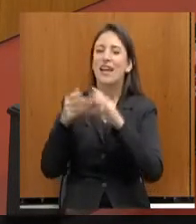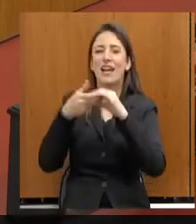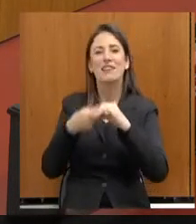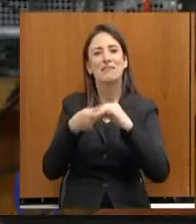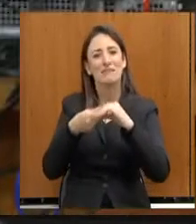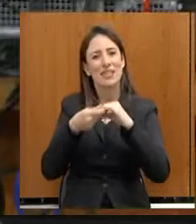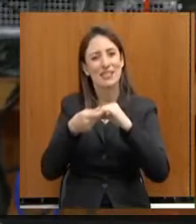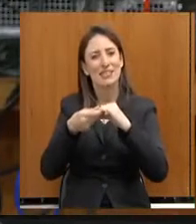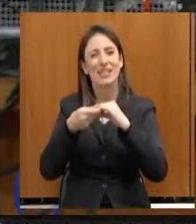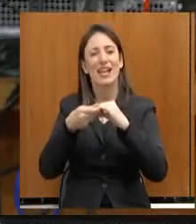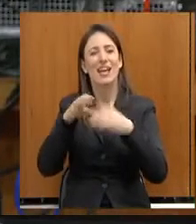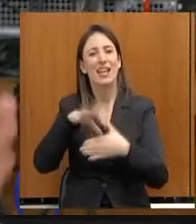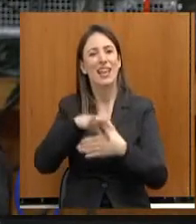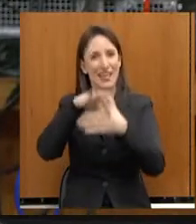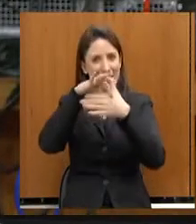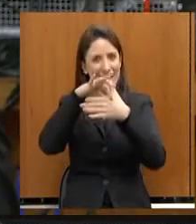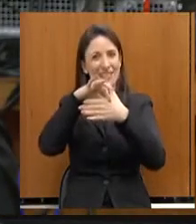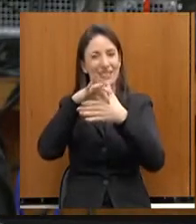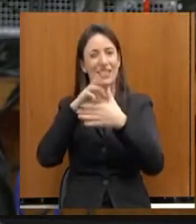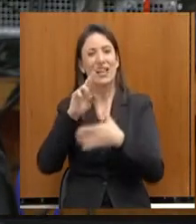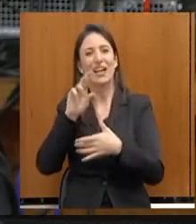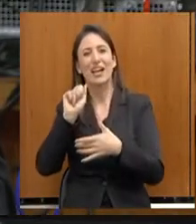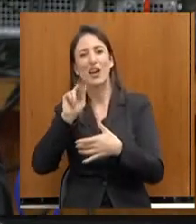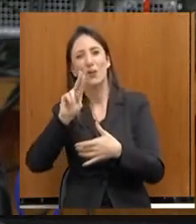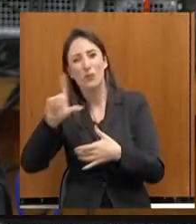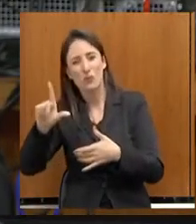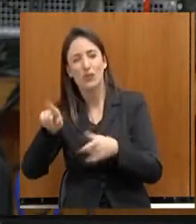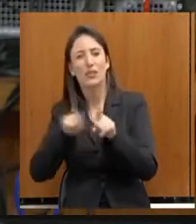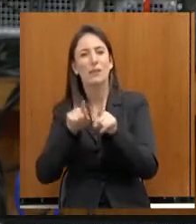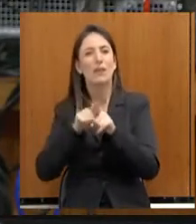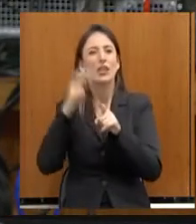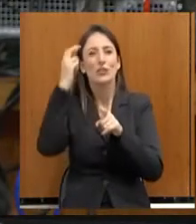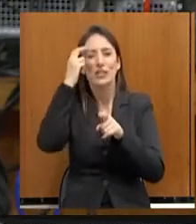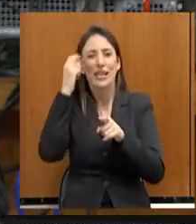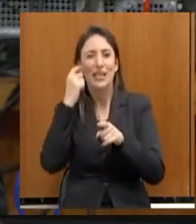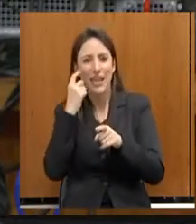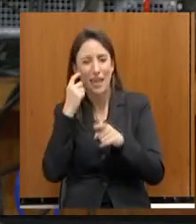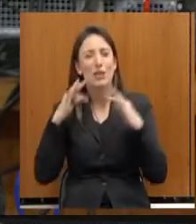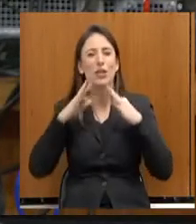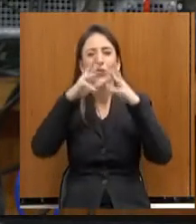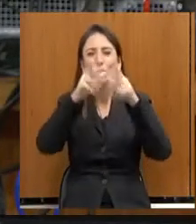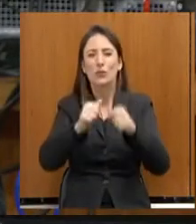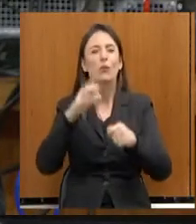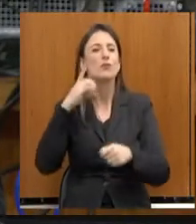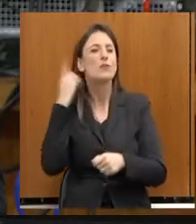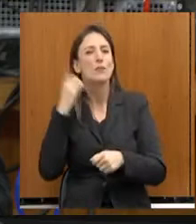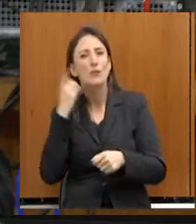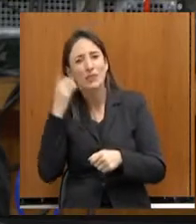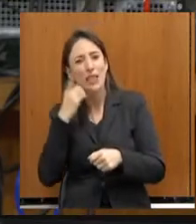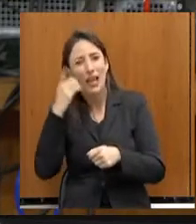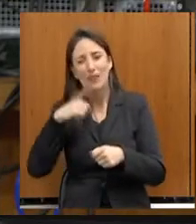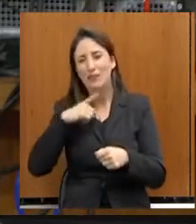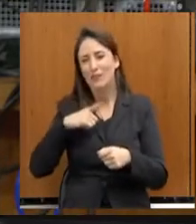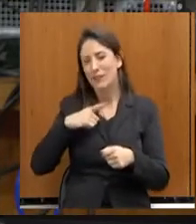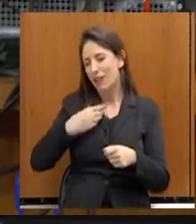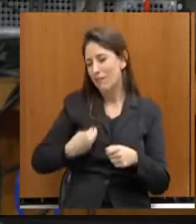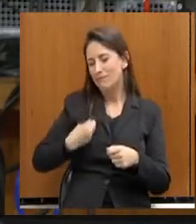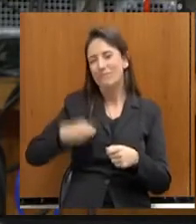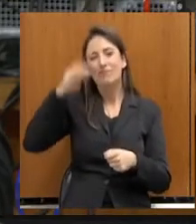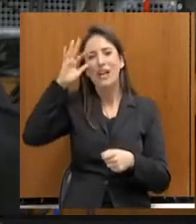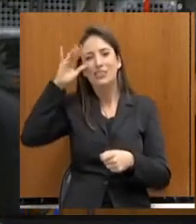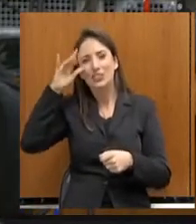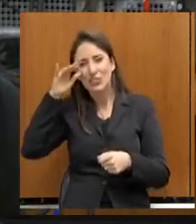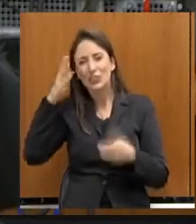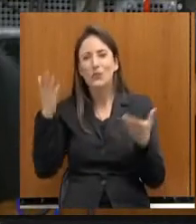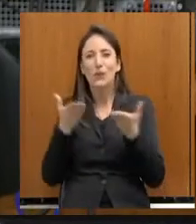do bloco Raul a mesma forma da Guilherme mesmo forma todos os deputados que nos assistem pela